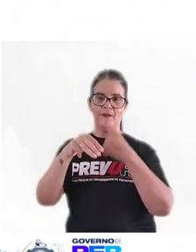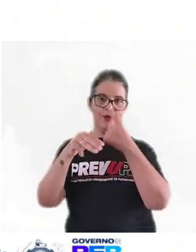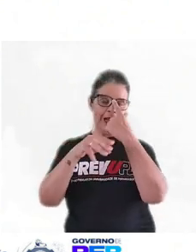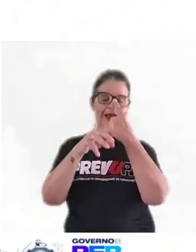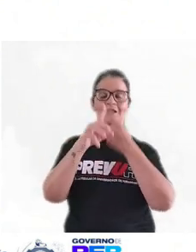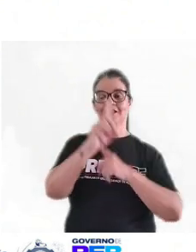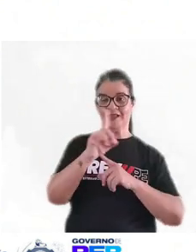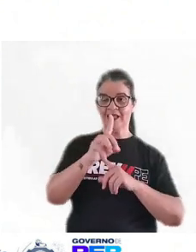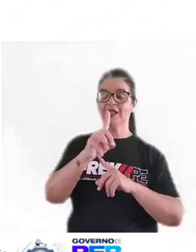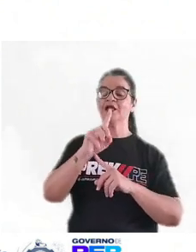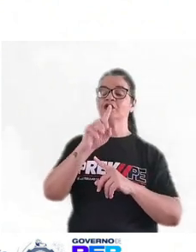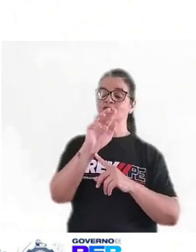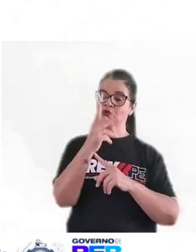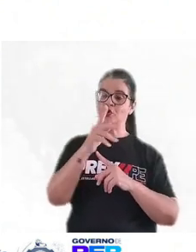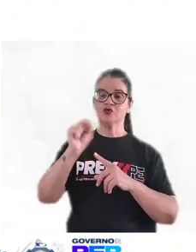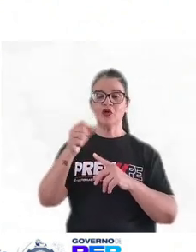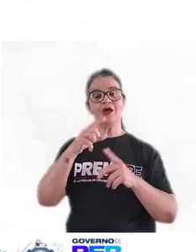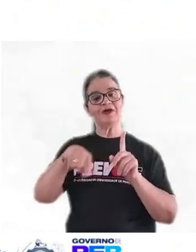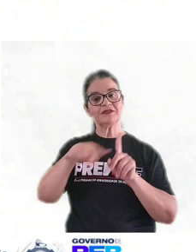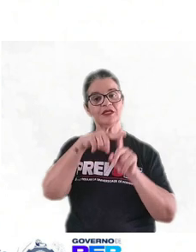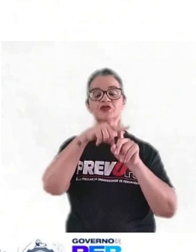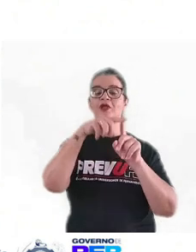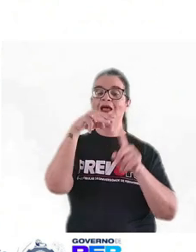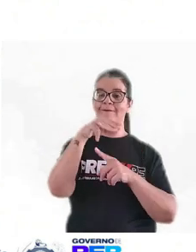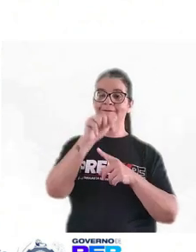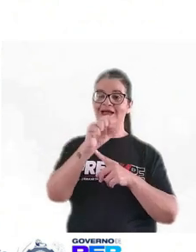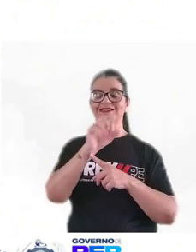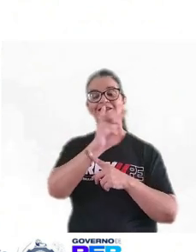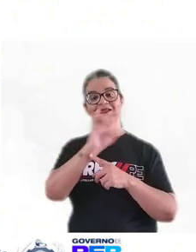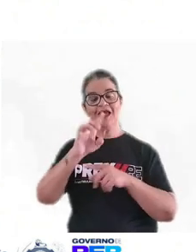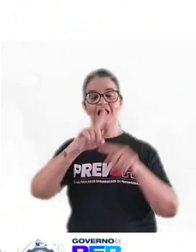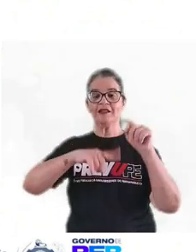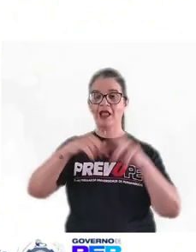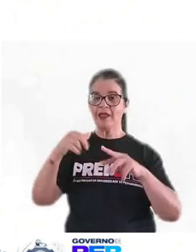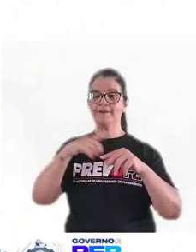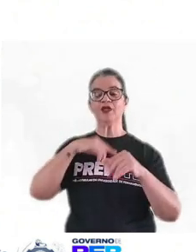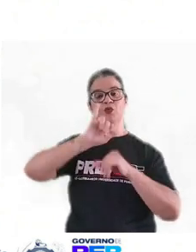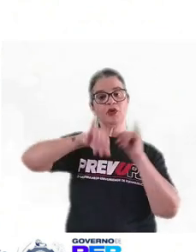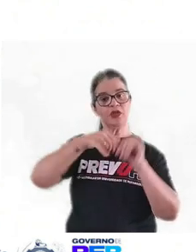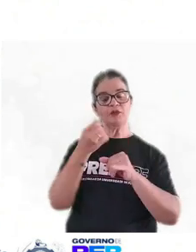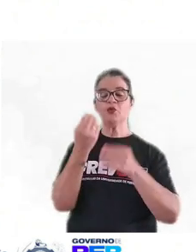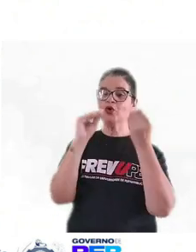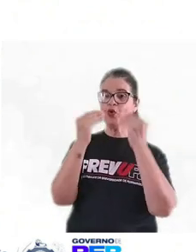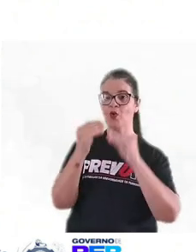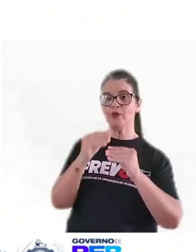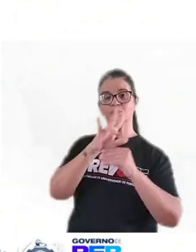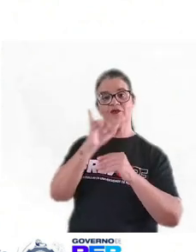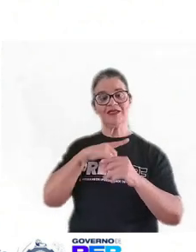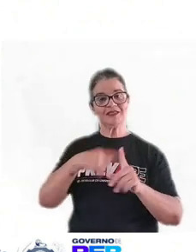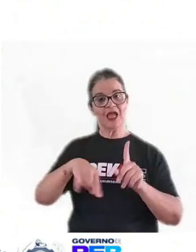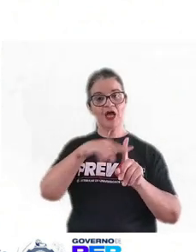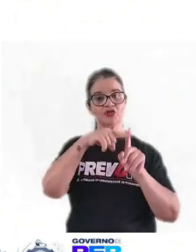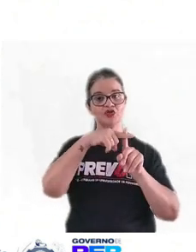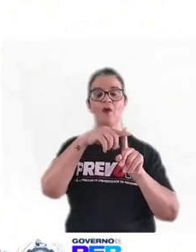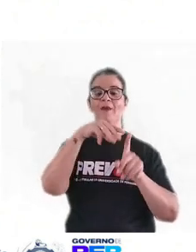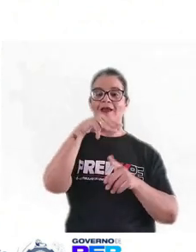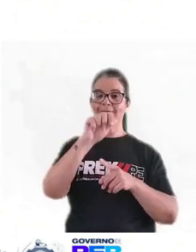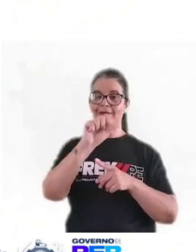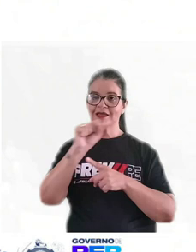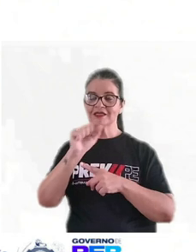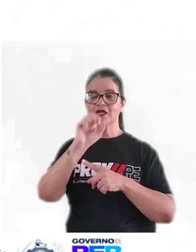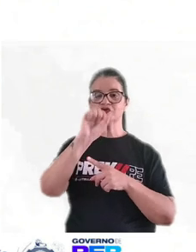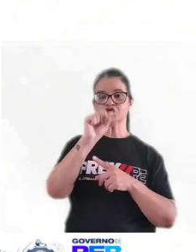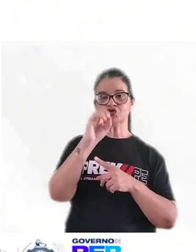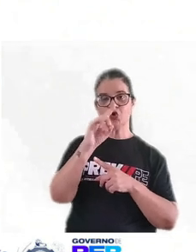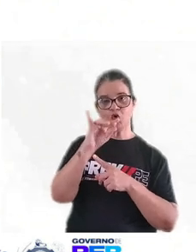do hidróxido de sódio vai ser a soma das massas molares de cada elemento químico que o compõe. Então, ser a